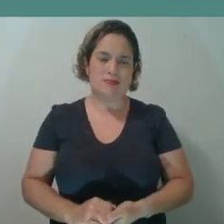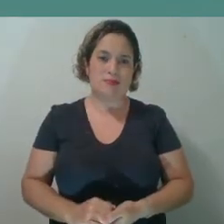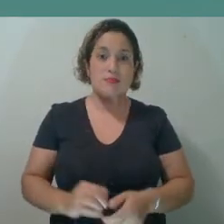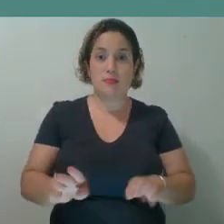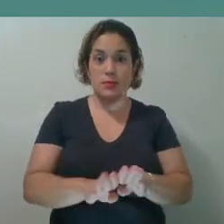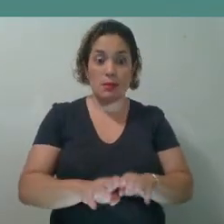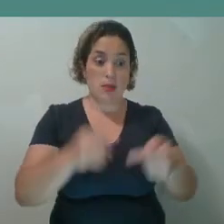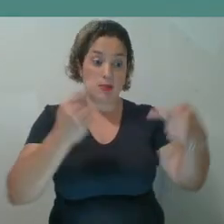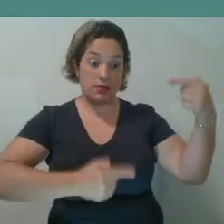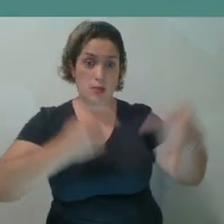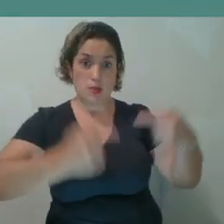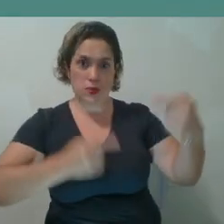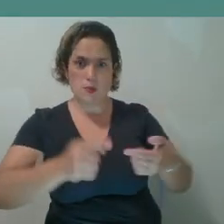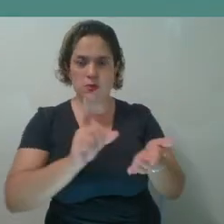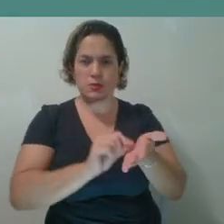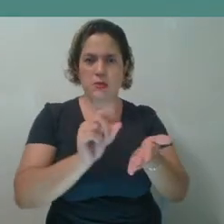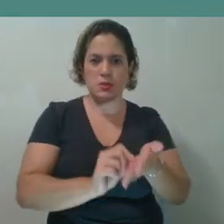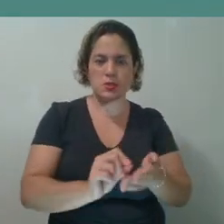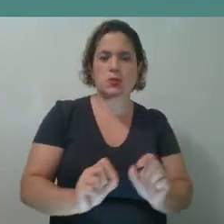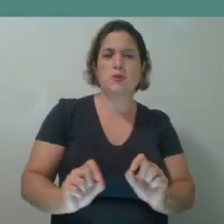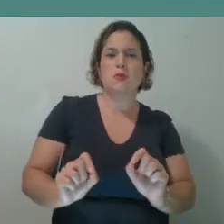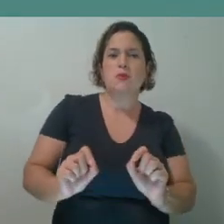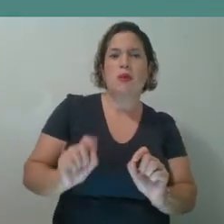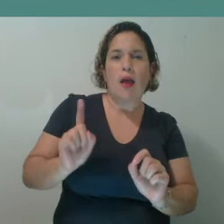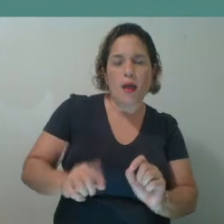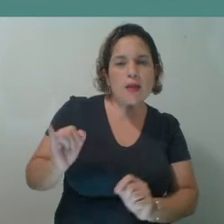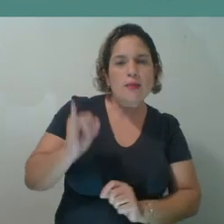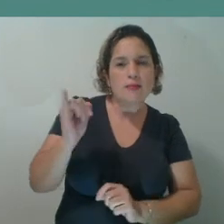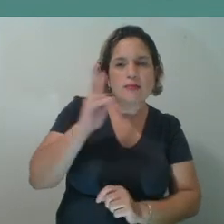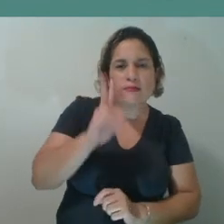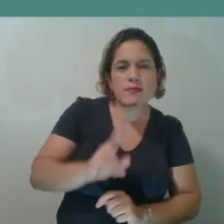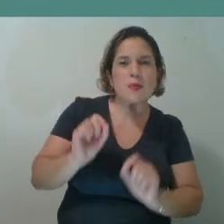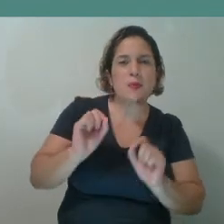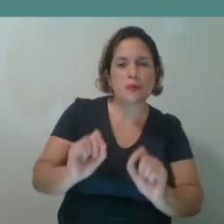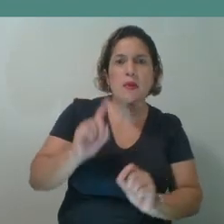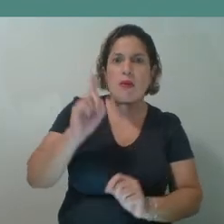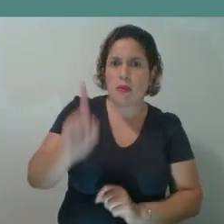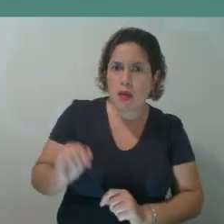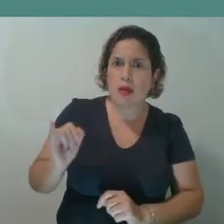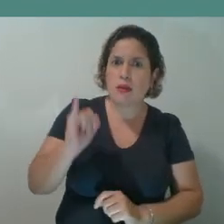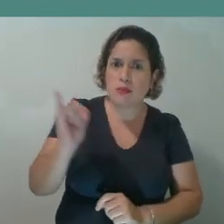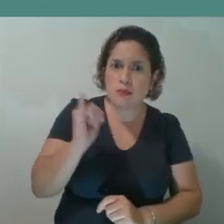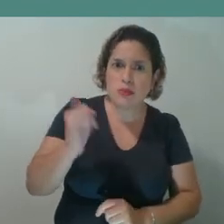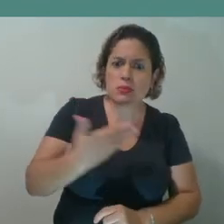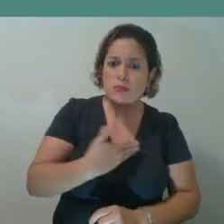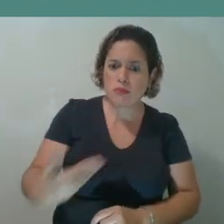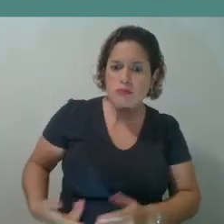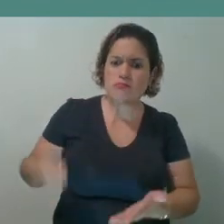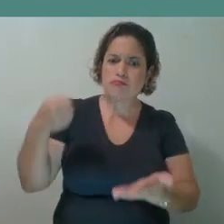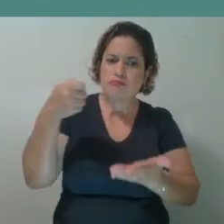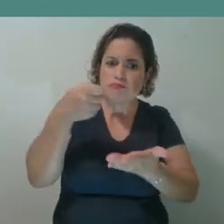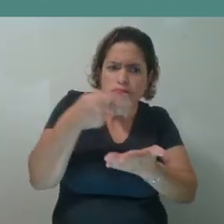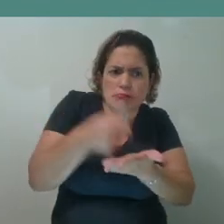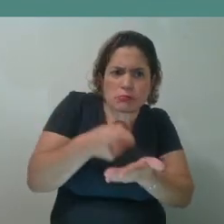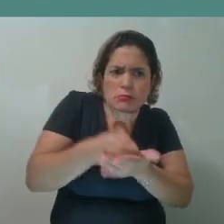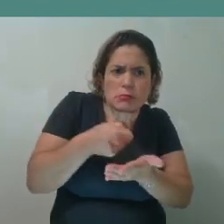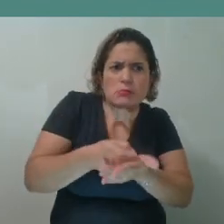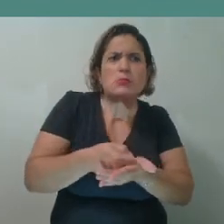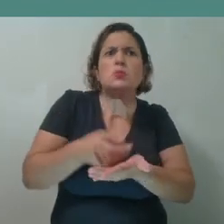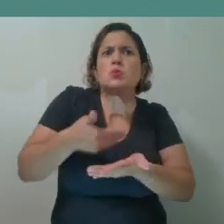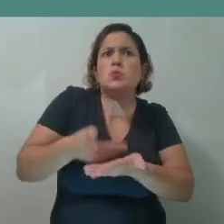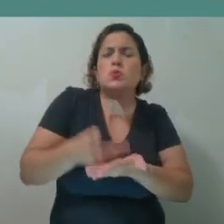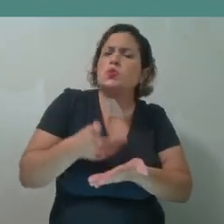Então, na discussão do artigo, o que se deve considerar é que as autoridades elas têm o dever de investigar se os humanos